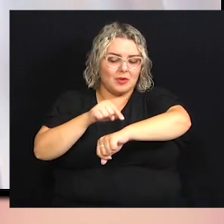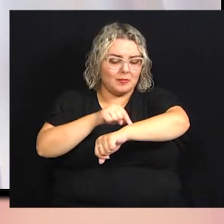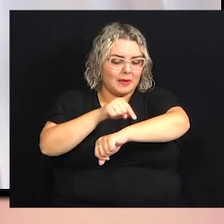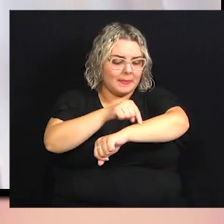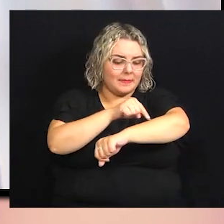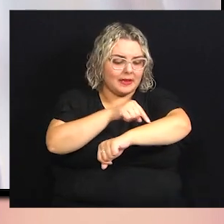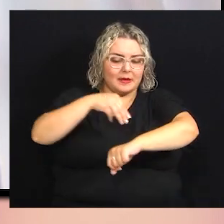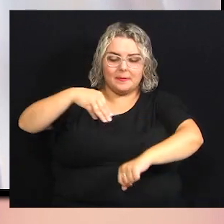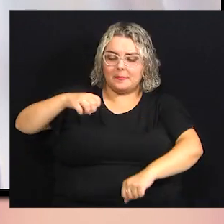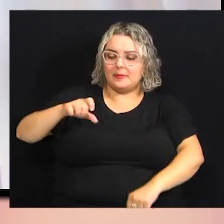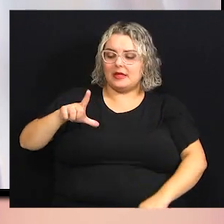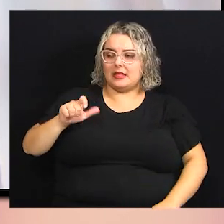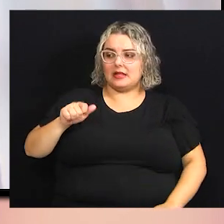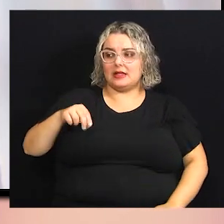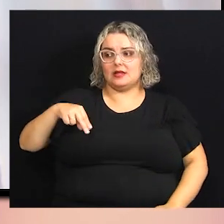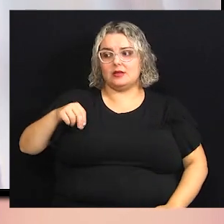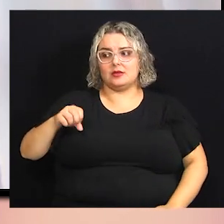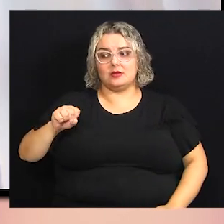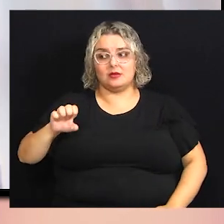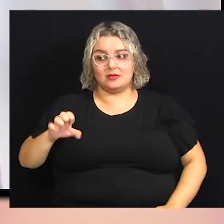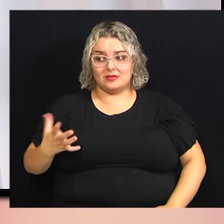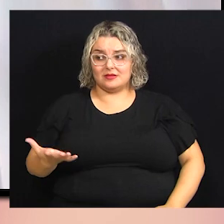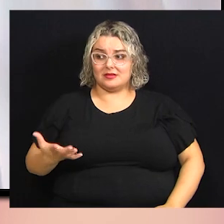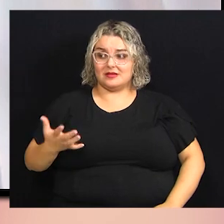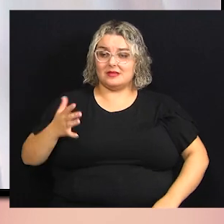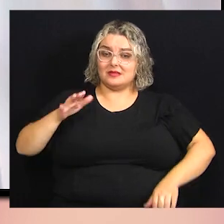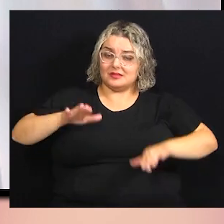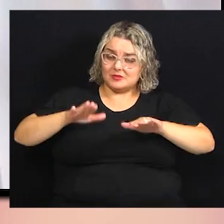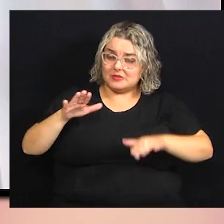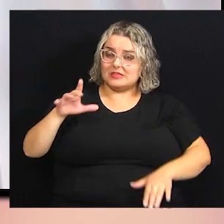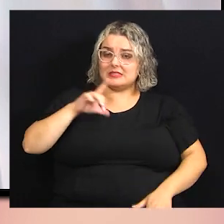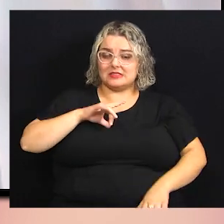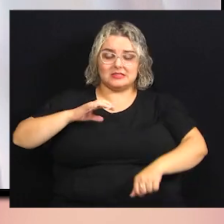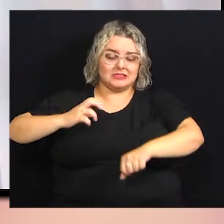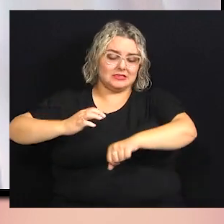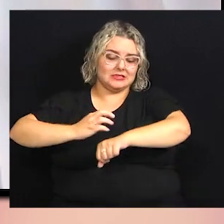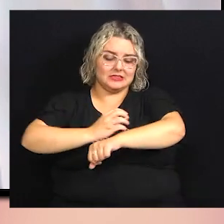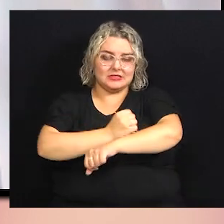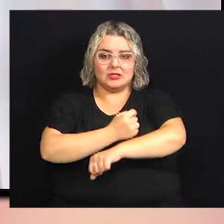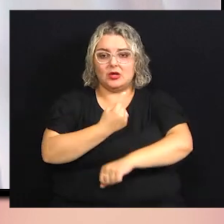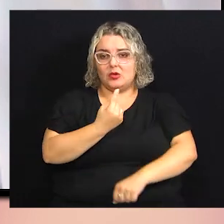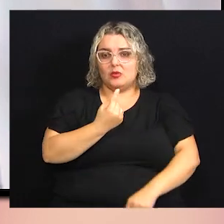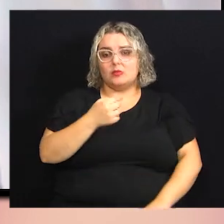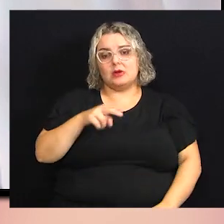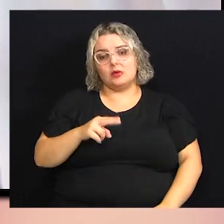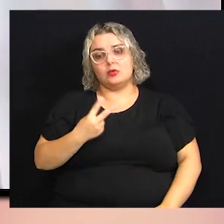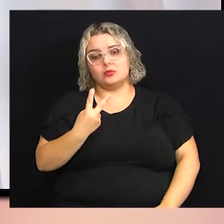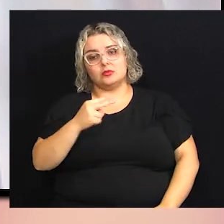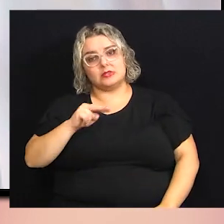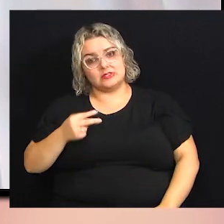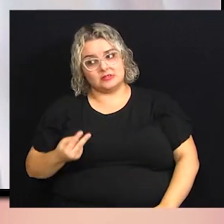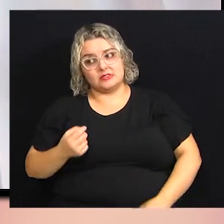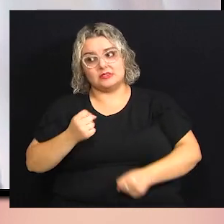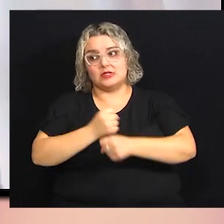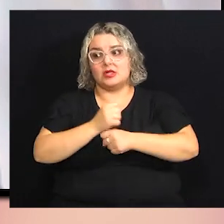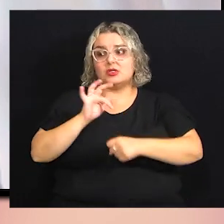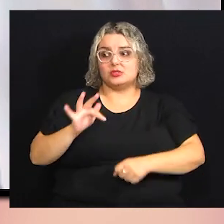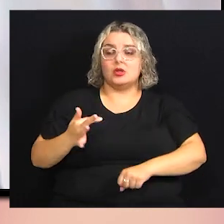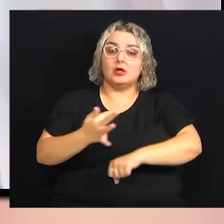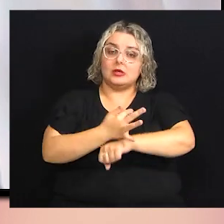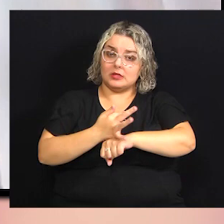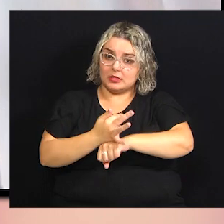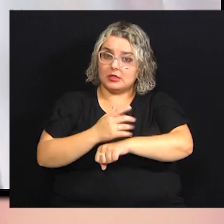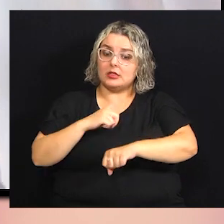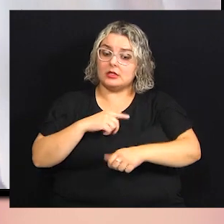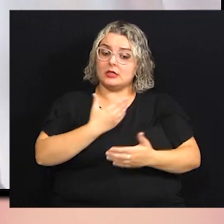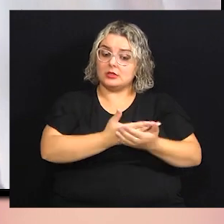aparecem aquelas pintinhas que são aquelas melanoses. Então, às vezes, você tem essa queimadura solar 1 ou 2 vezes no ano, só durante